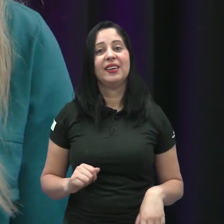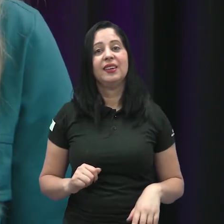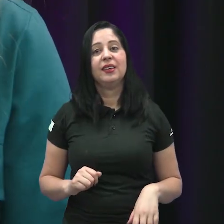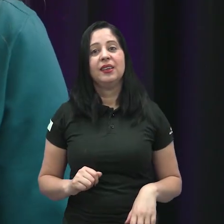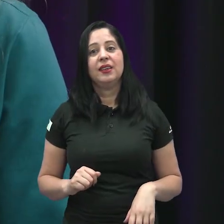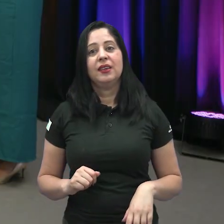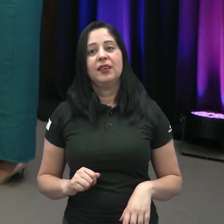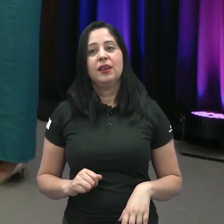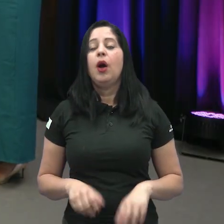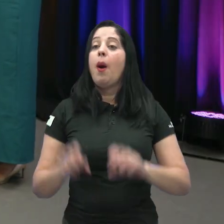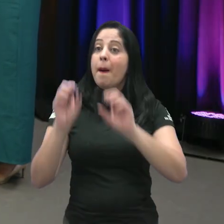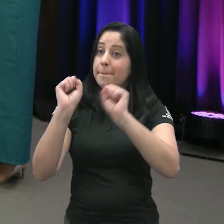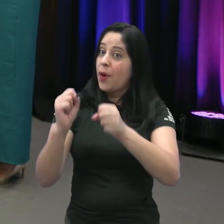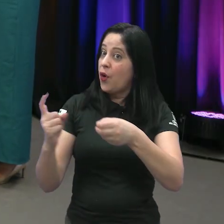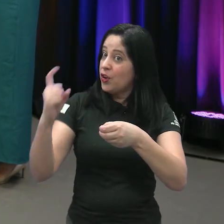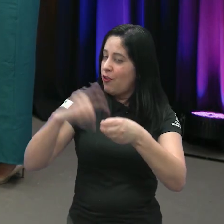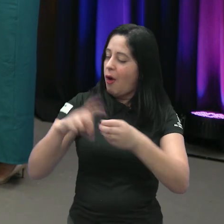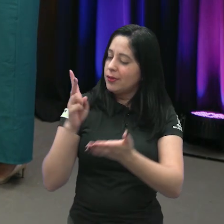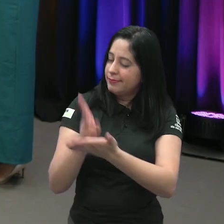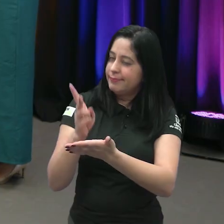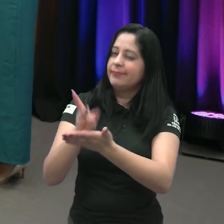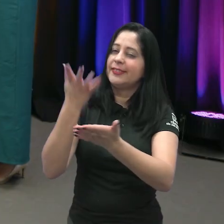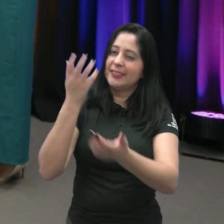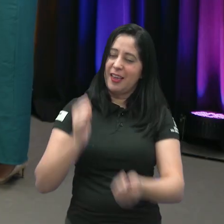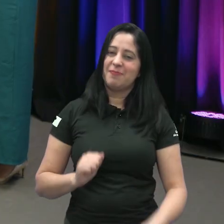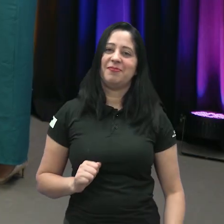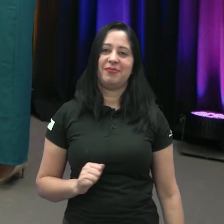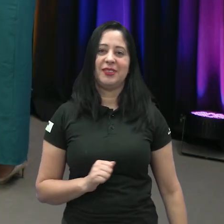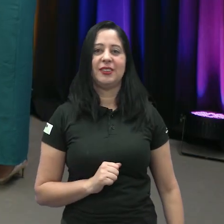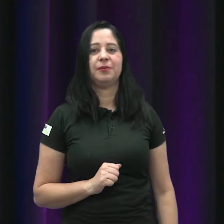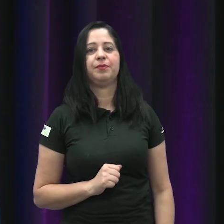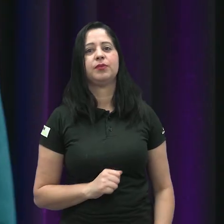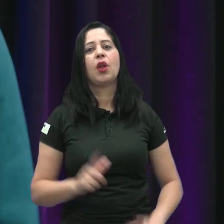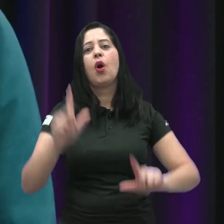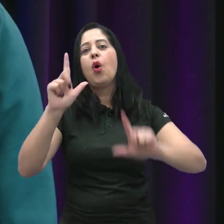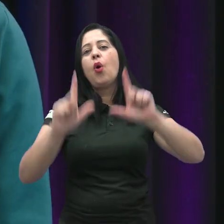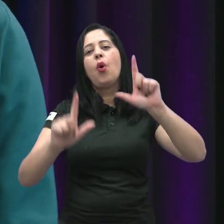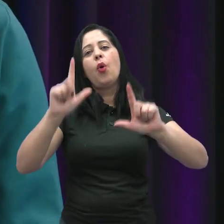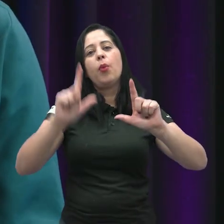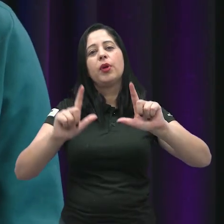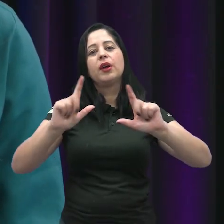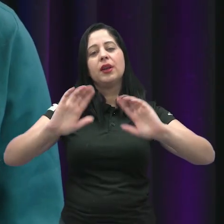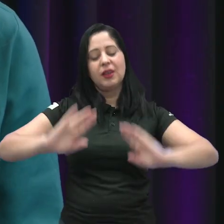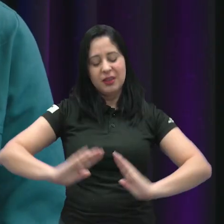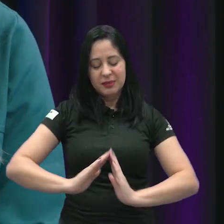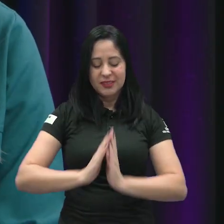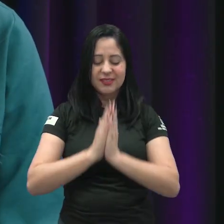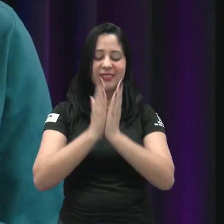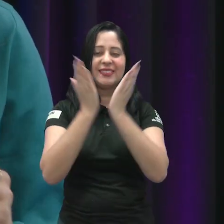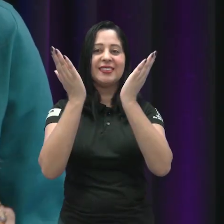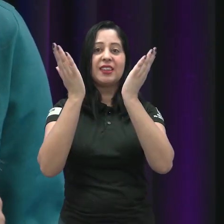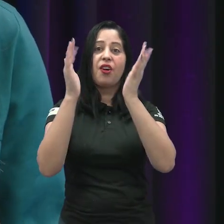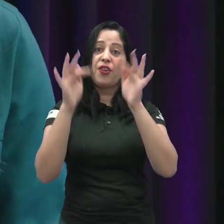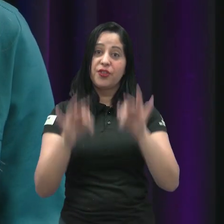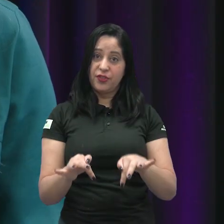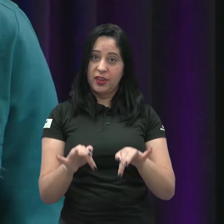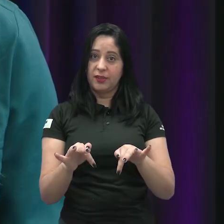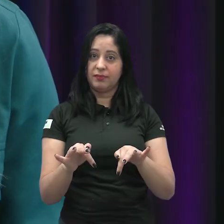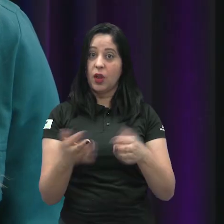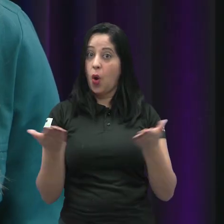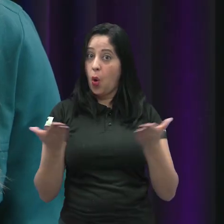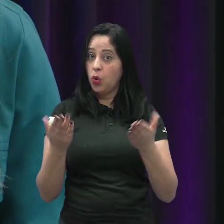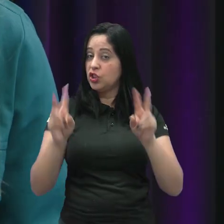prazer. Estúdios abertos para você e para uma próxima oportunidade, viu? Chegamos ao final do programa Inspiração,